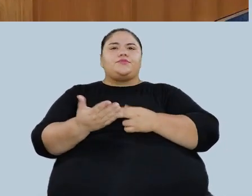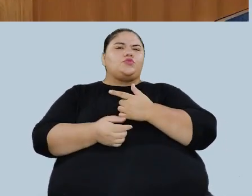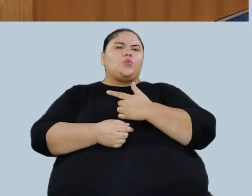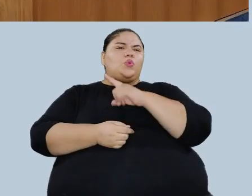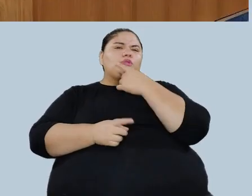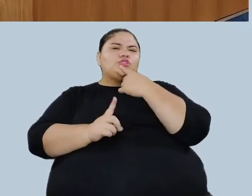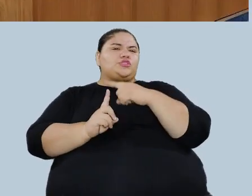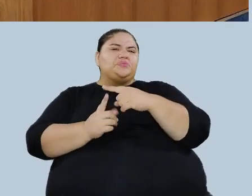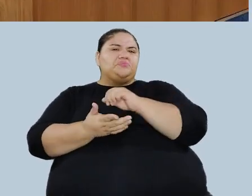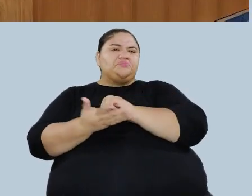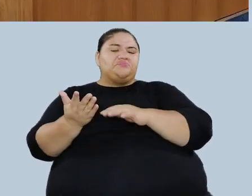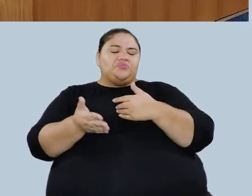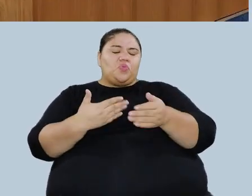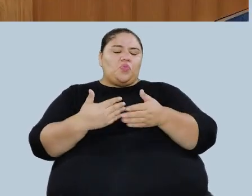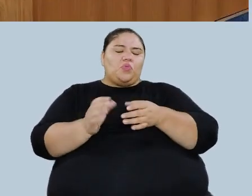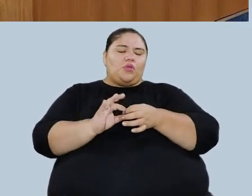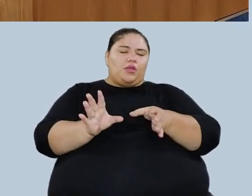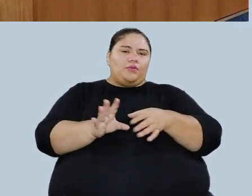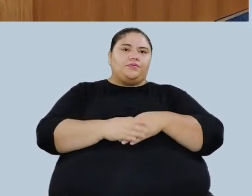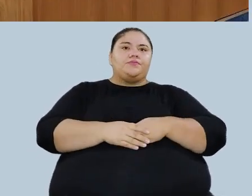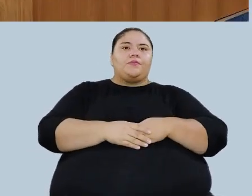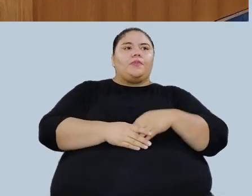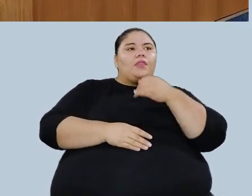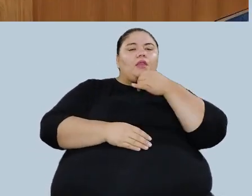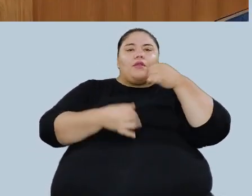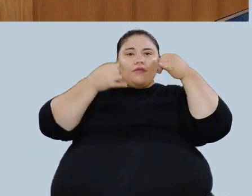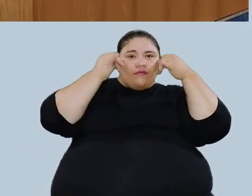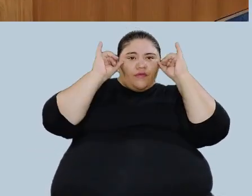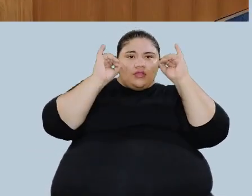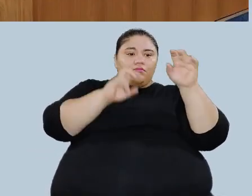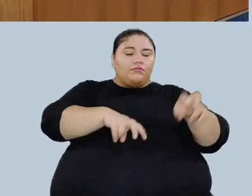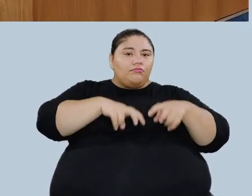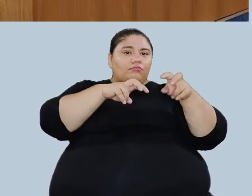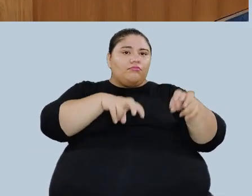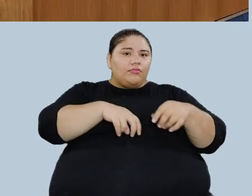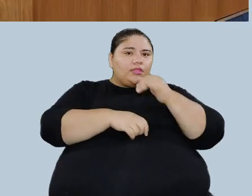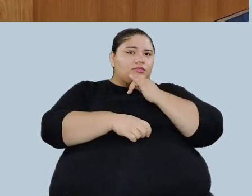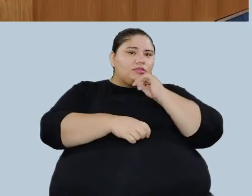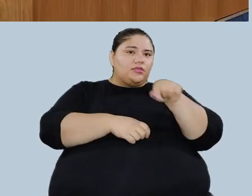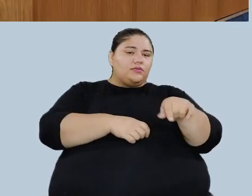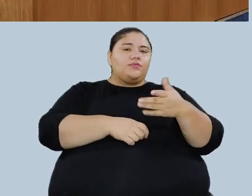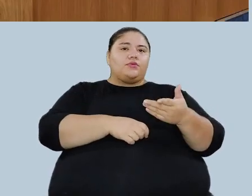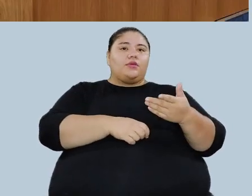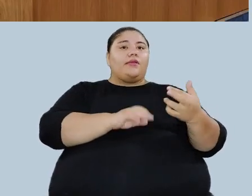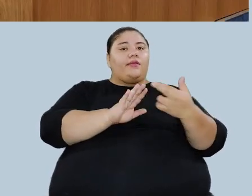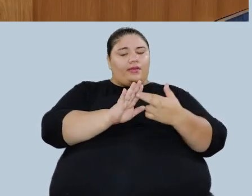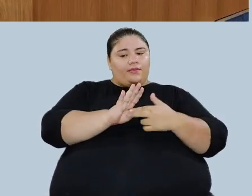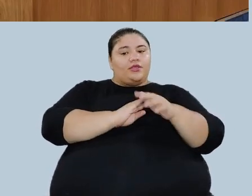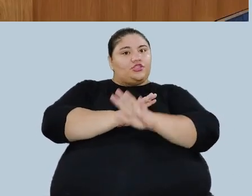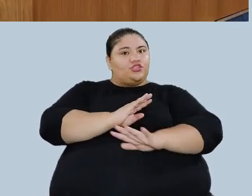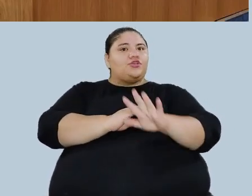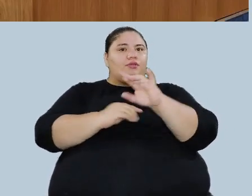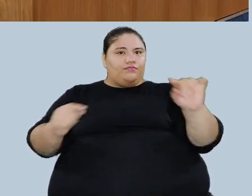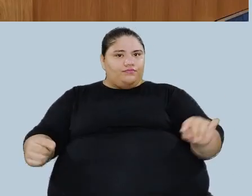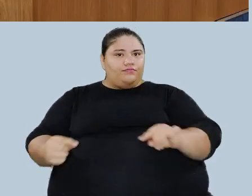outra coisas. atividade qualquer. Tem uma fazenda agropastoril. Isso vai para o regime geral. Né? Mas,